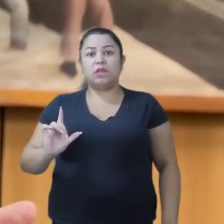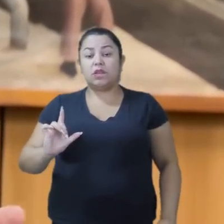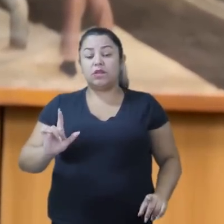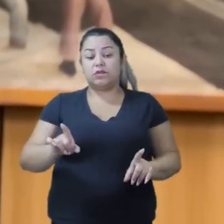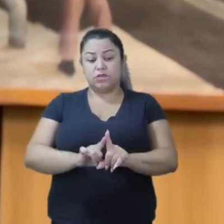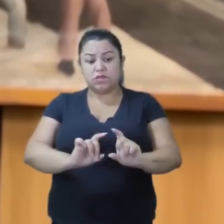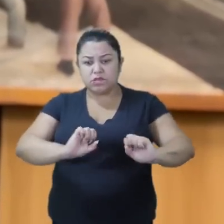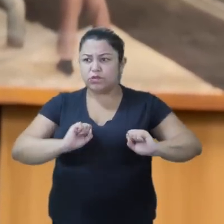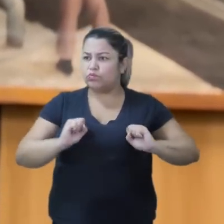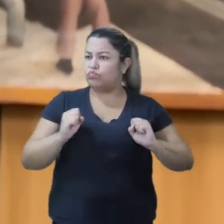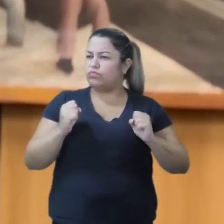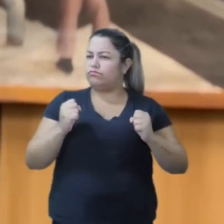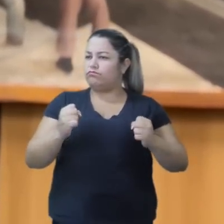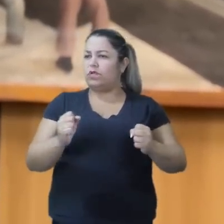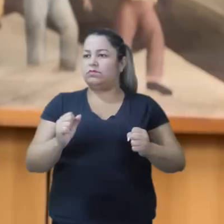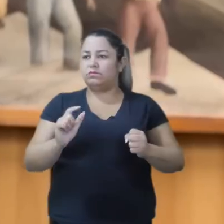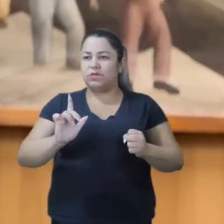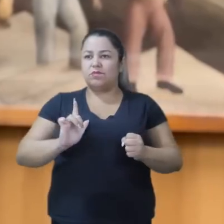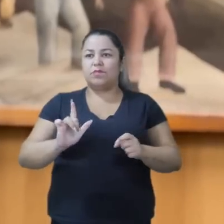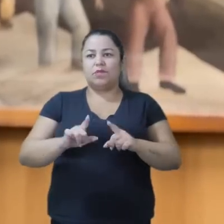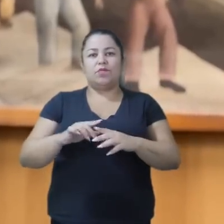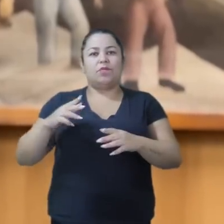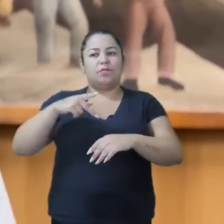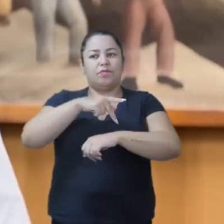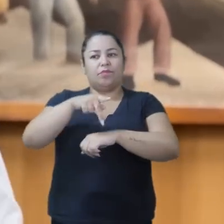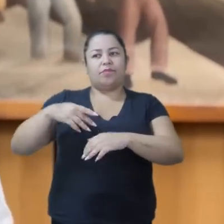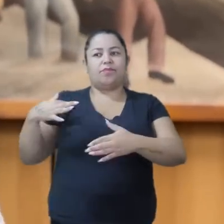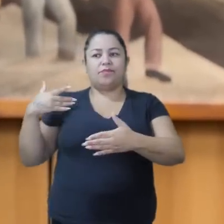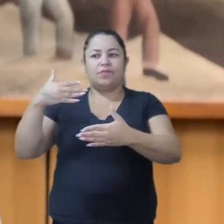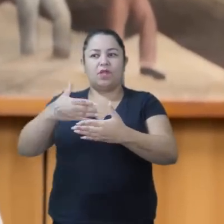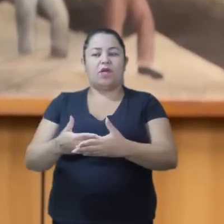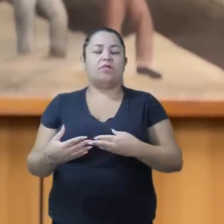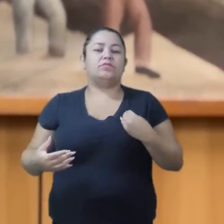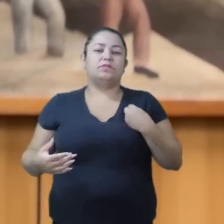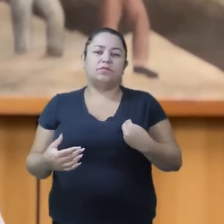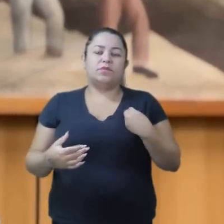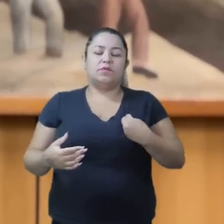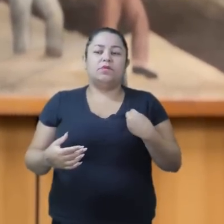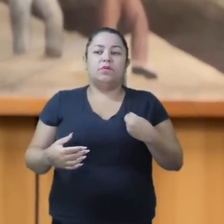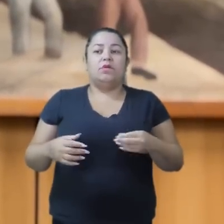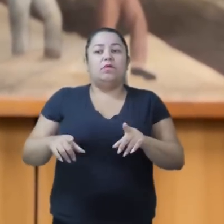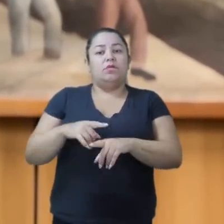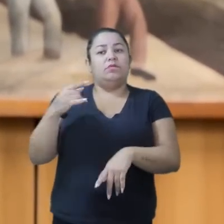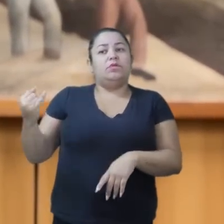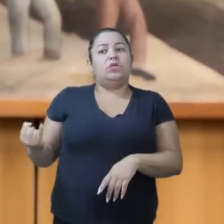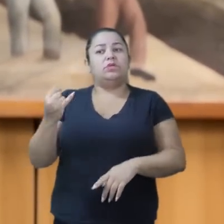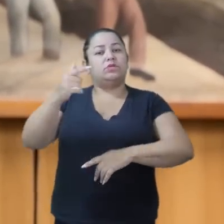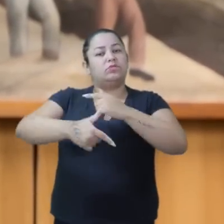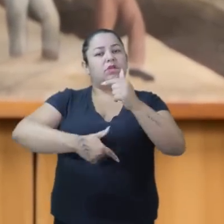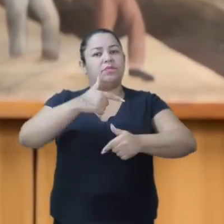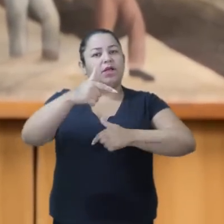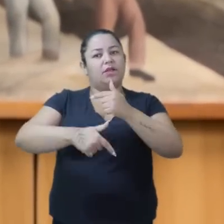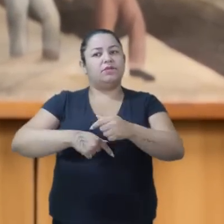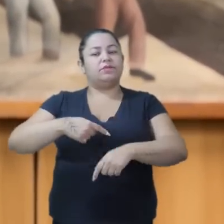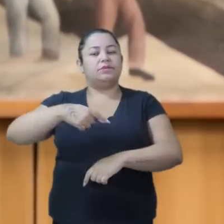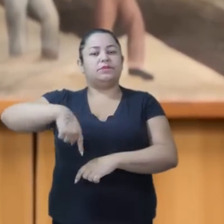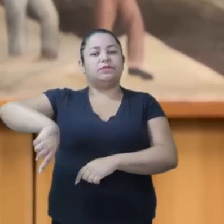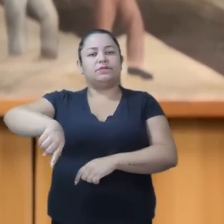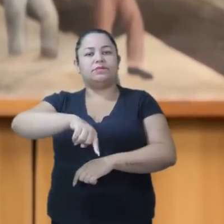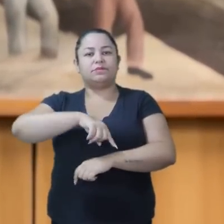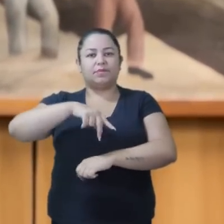para que o país possa avançar. Vivemos um momento muito importante nas relações de trabalho no nosso país. Você